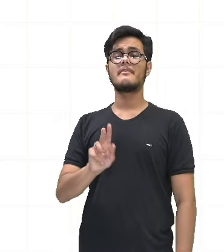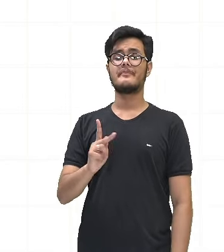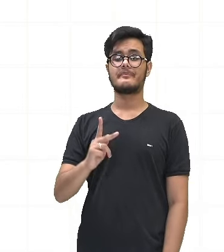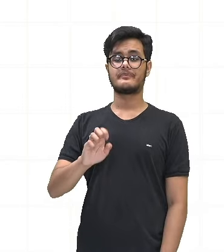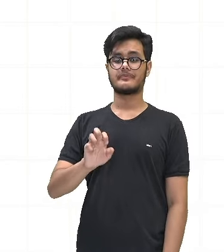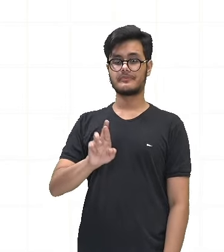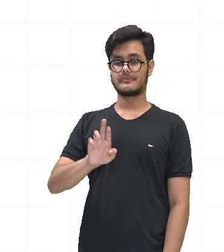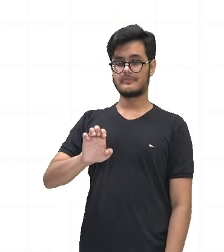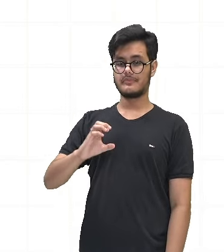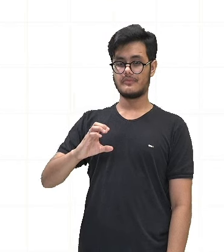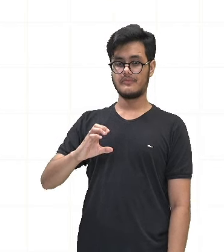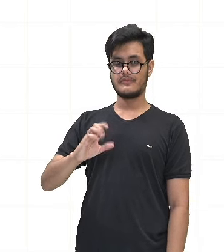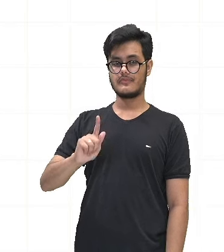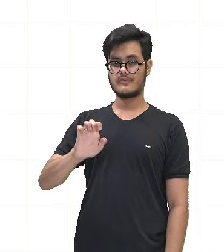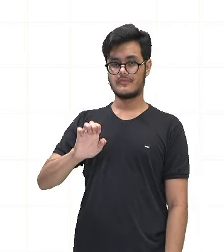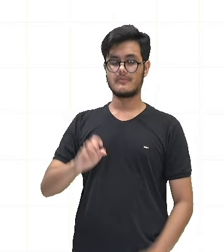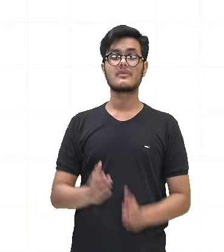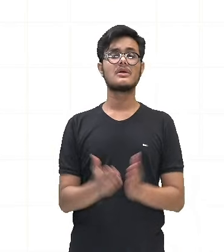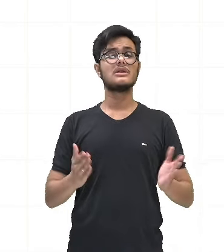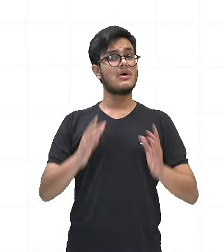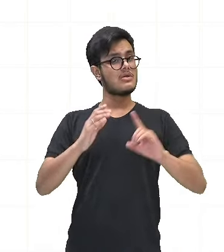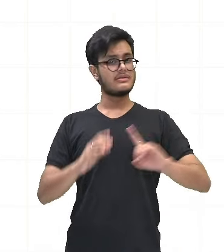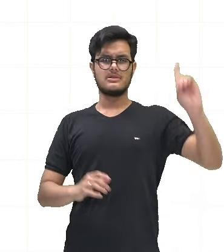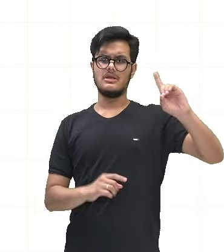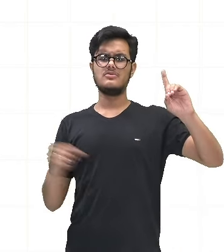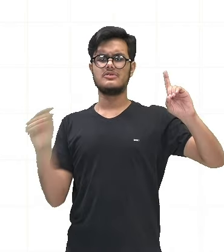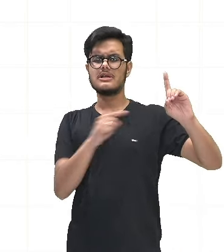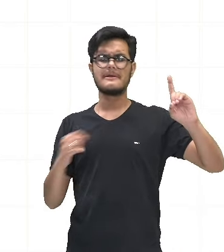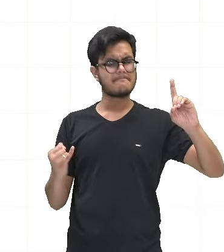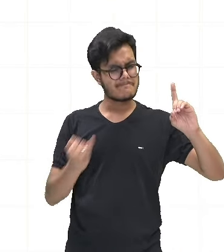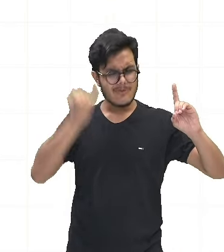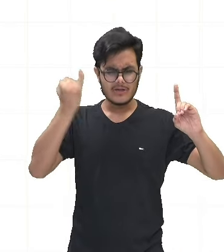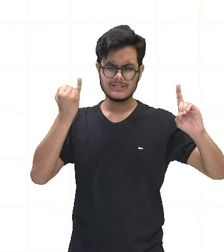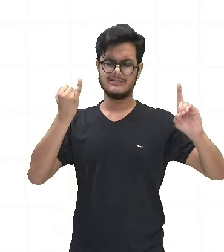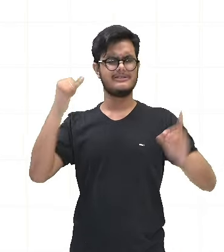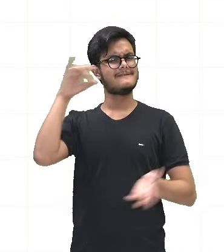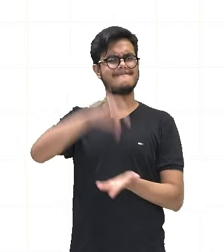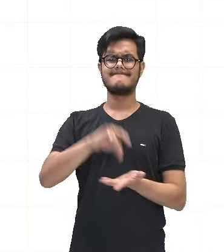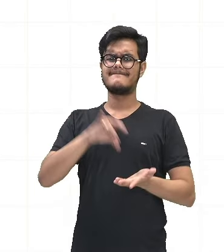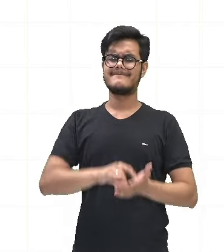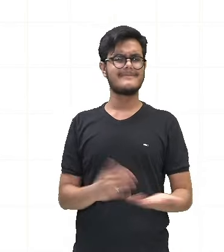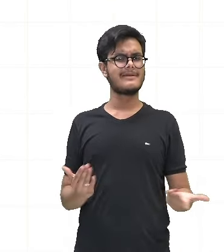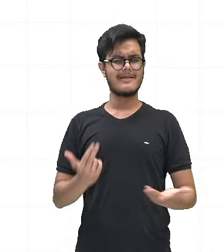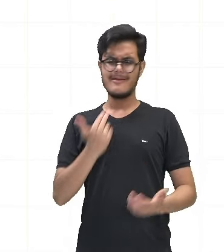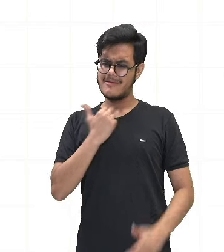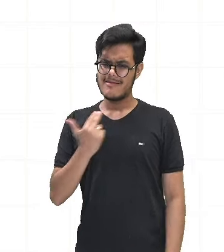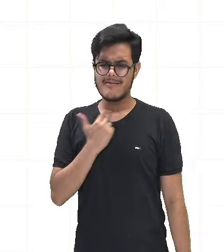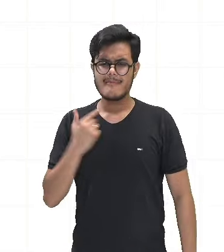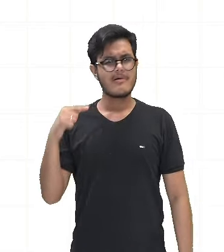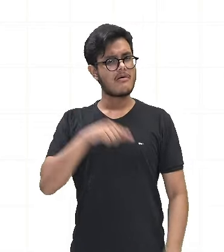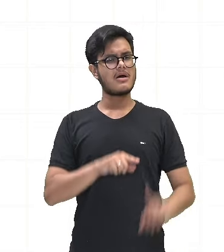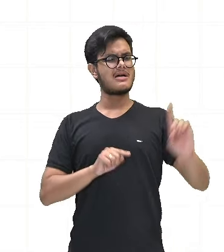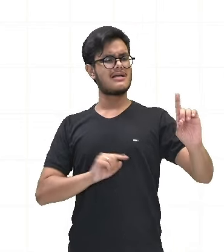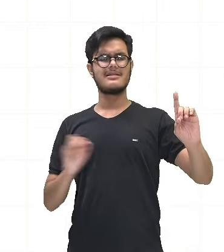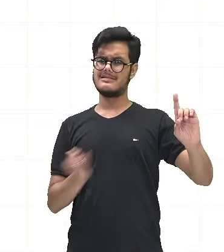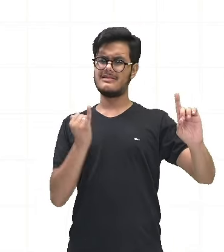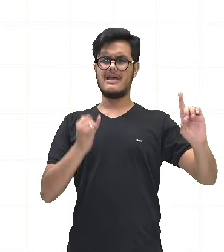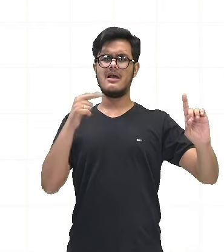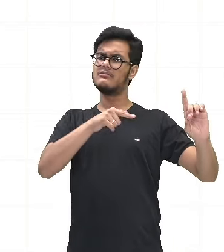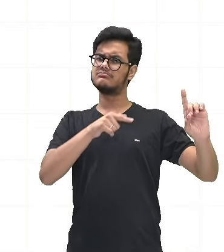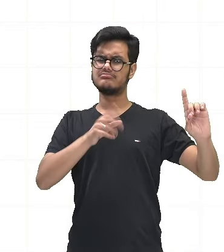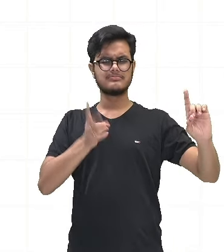para eles, o divino é fundamental, ou seja, nada pode fugir da ideia da